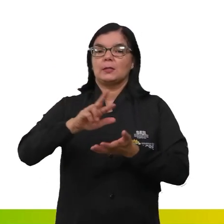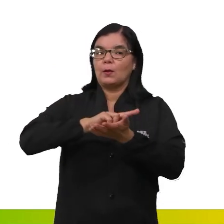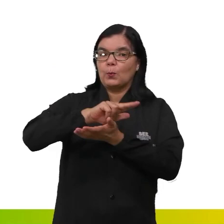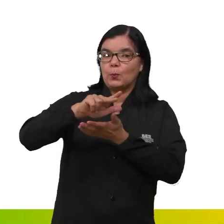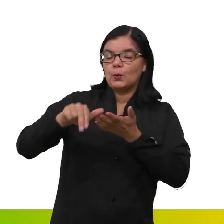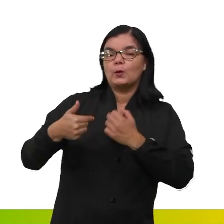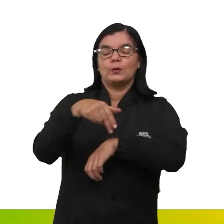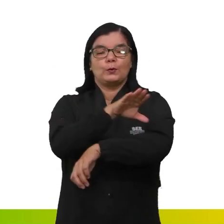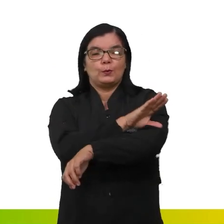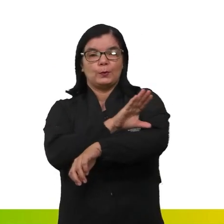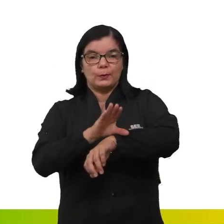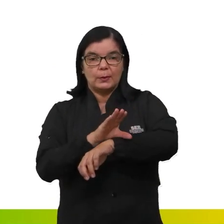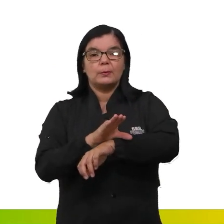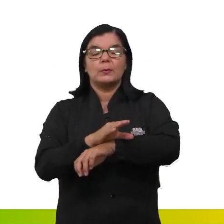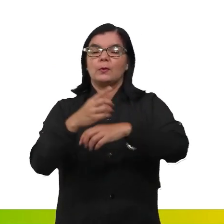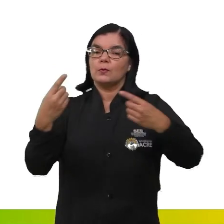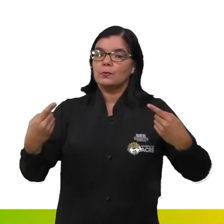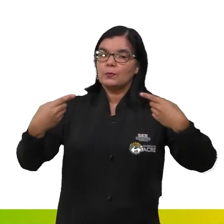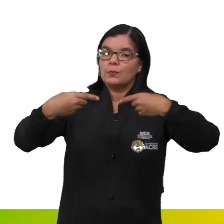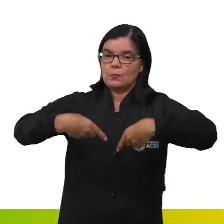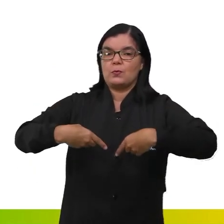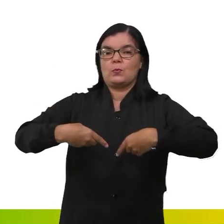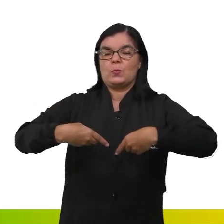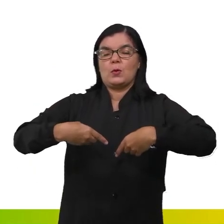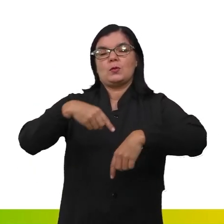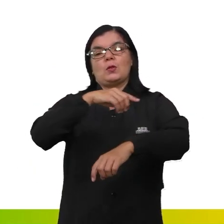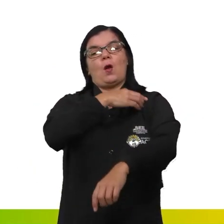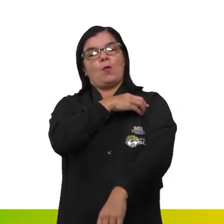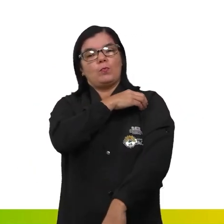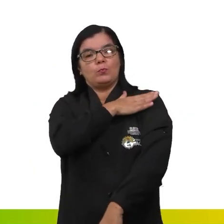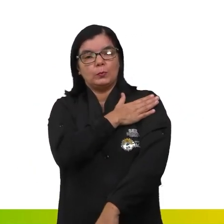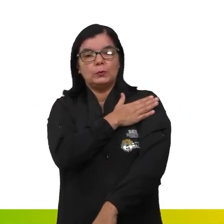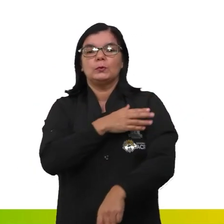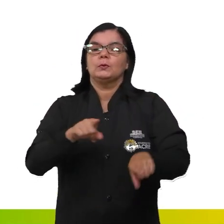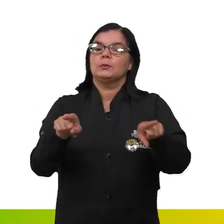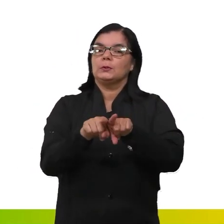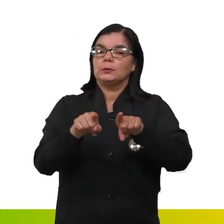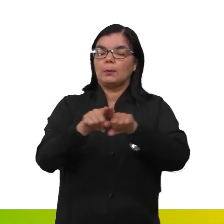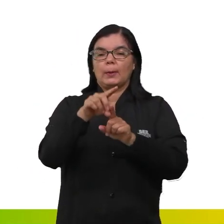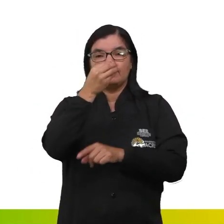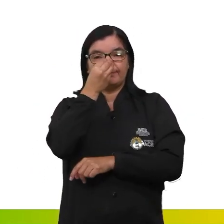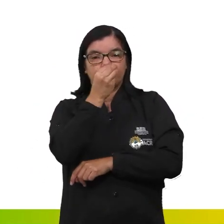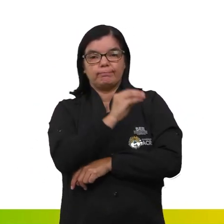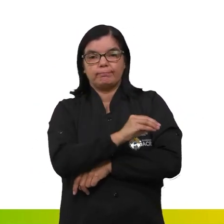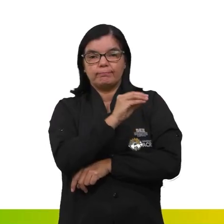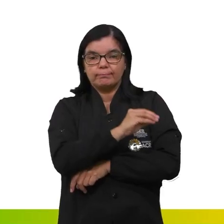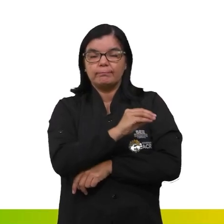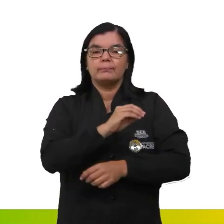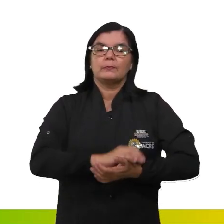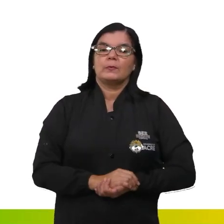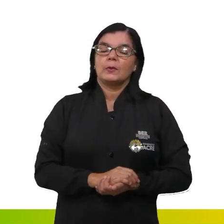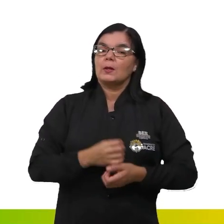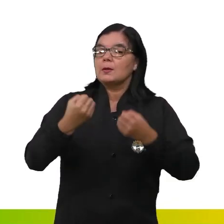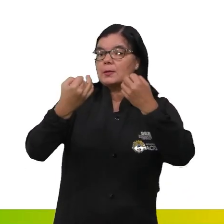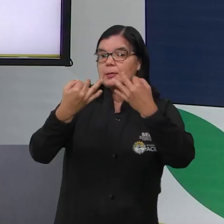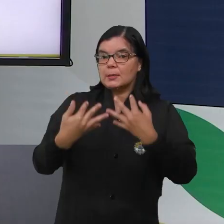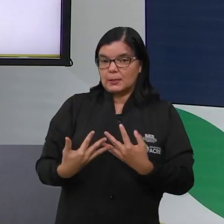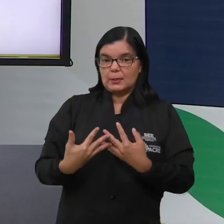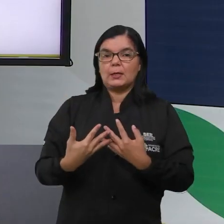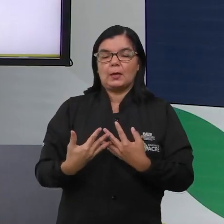pluralidade cultural e o combate ao preconceito e à discriminação. E aqui eu quero abordar